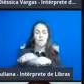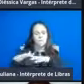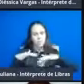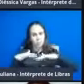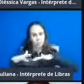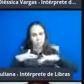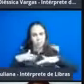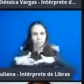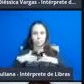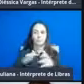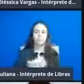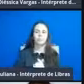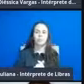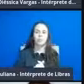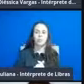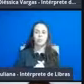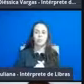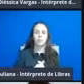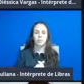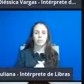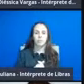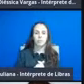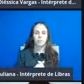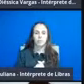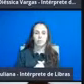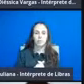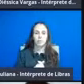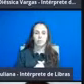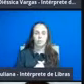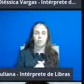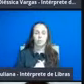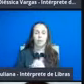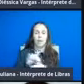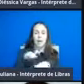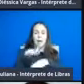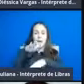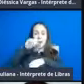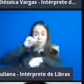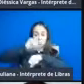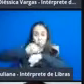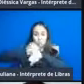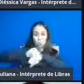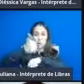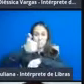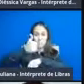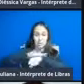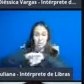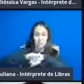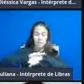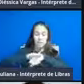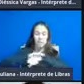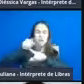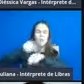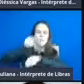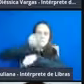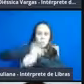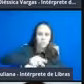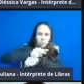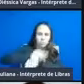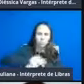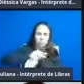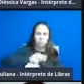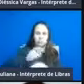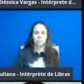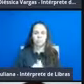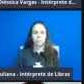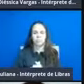dos besouros, e esse, essa asa rígida, então, acaba dando uma proteção adicional para esses animais. E